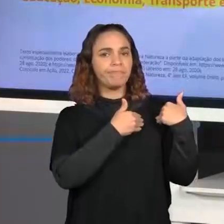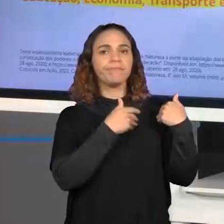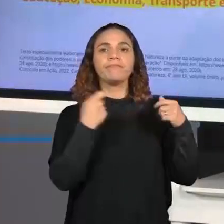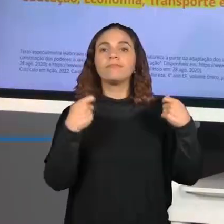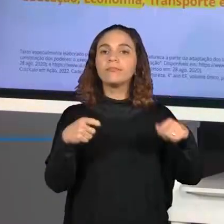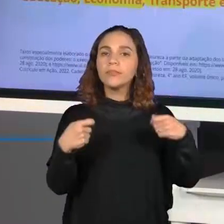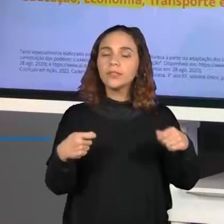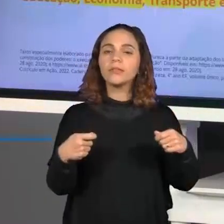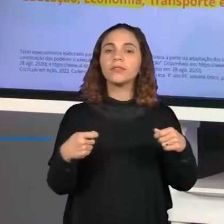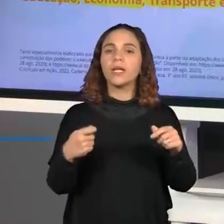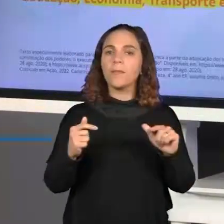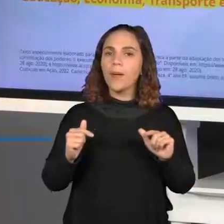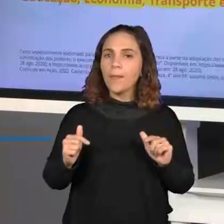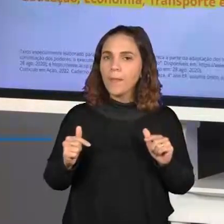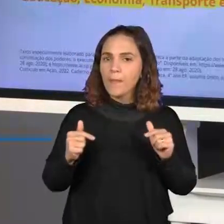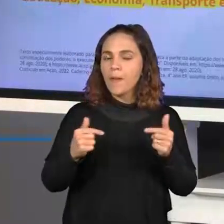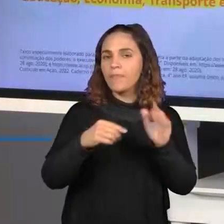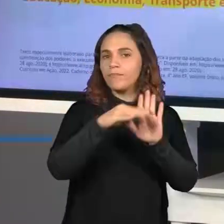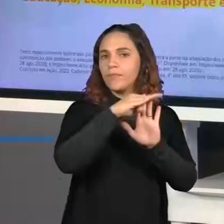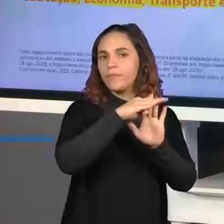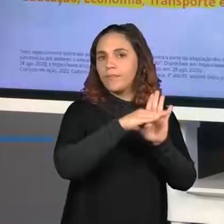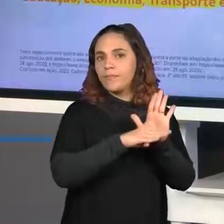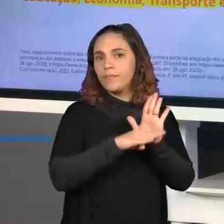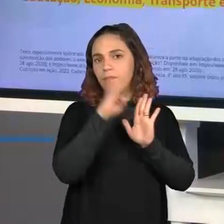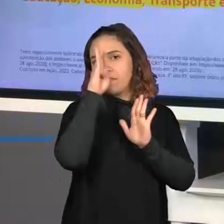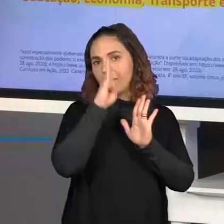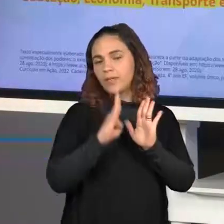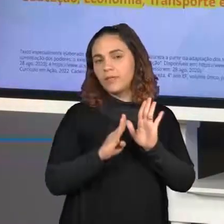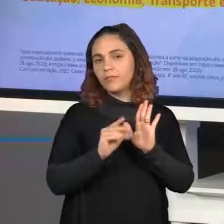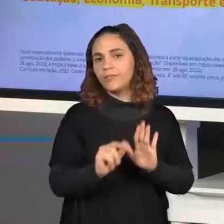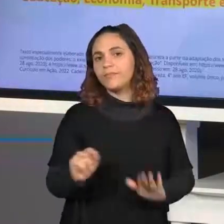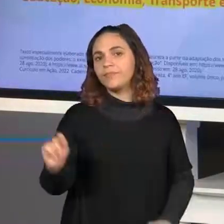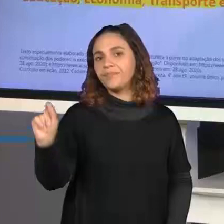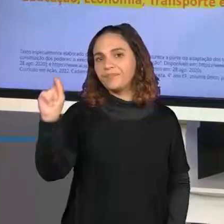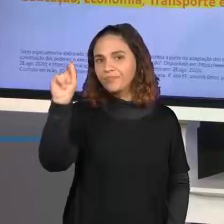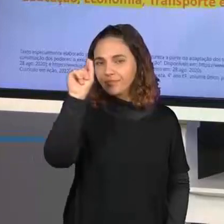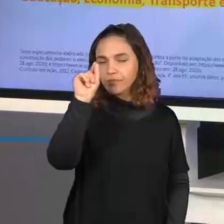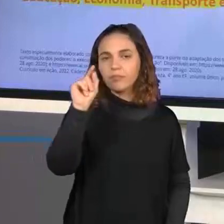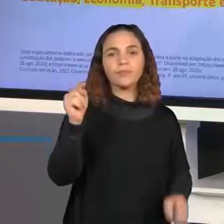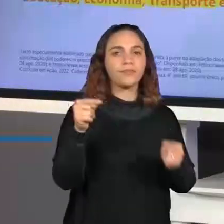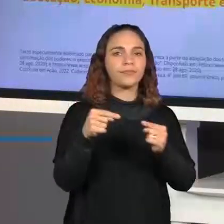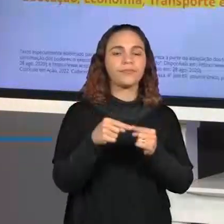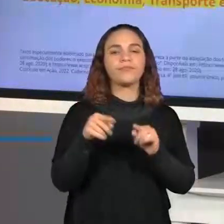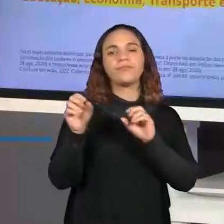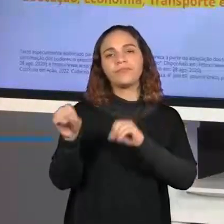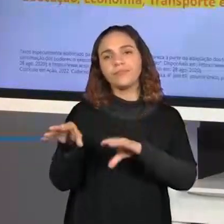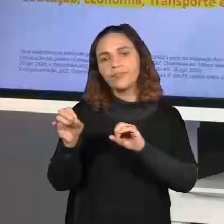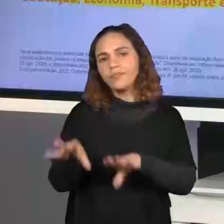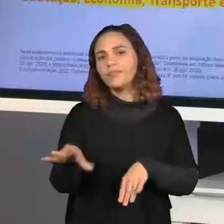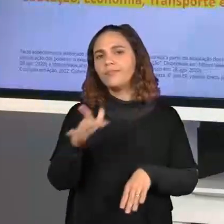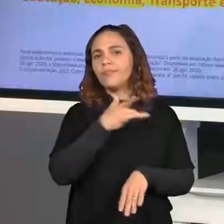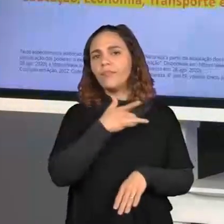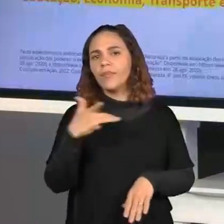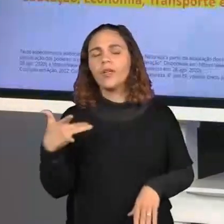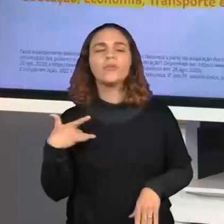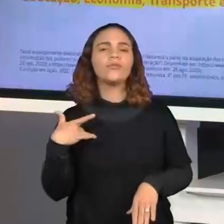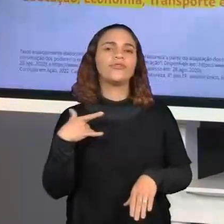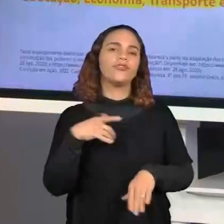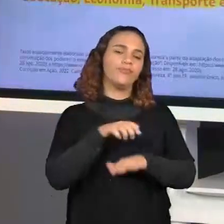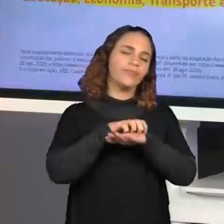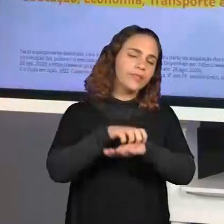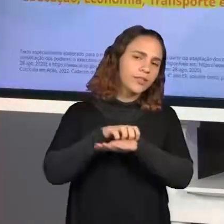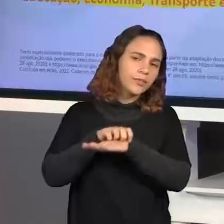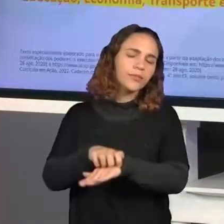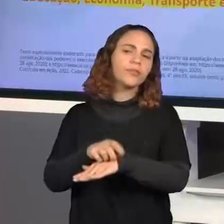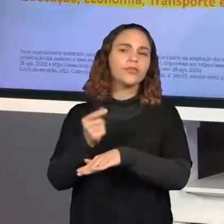e executar programas em todo o Brasil, relacionados à saúde, à educação, à economia, ao transporte,